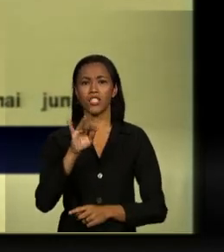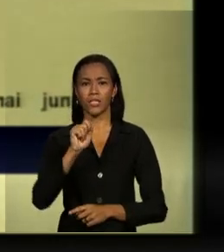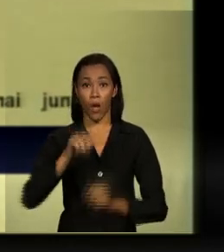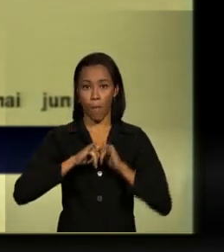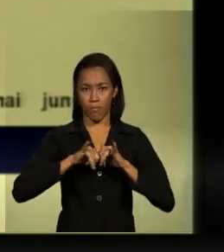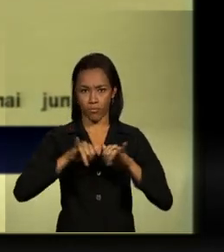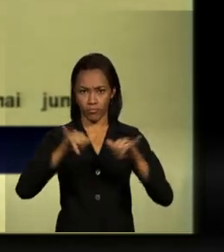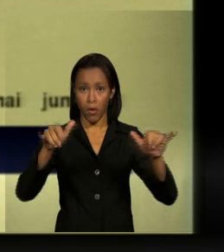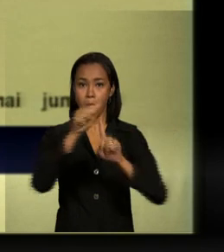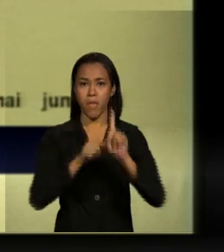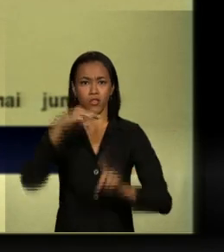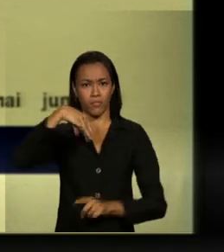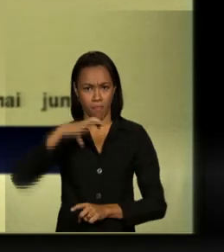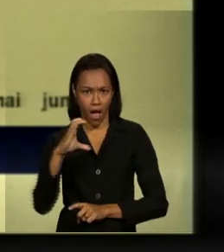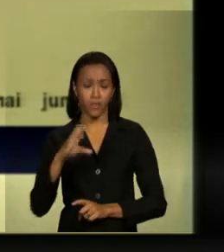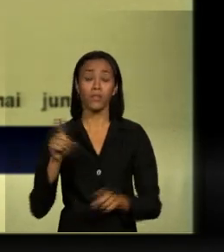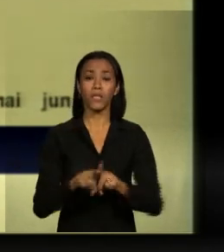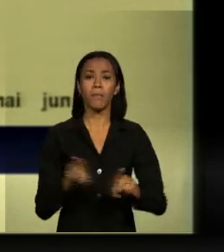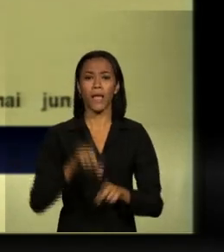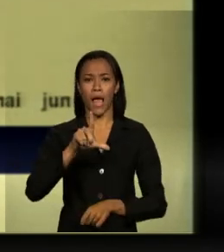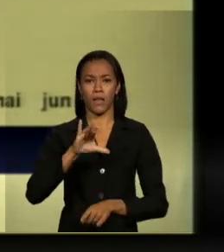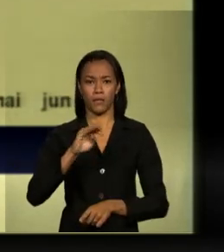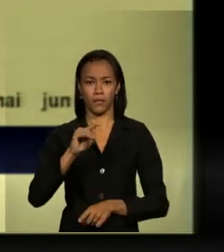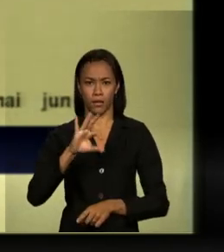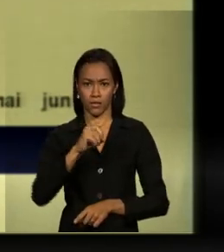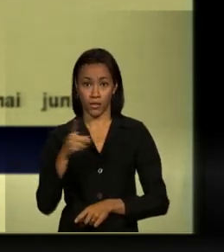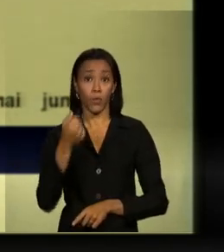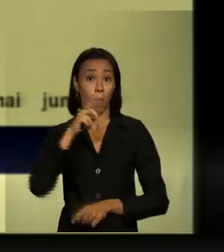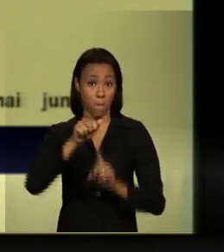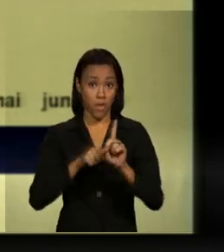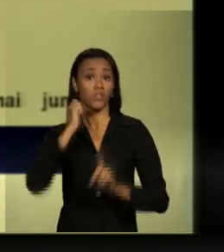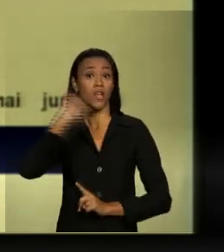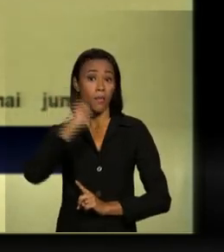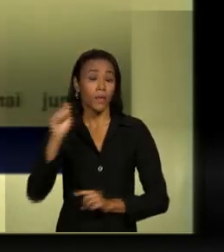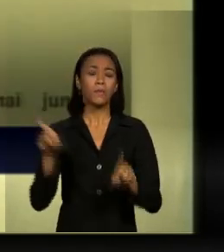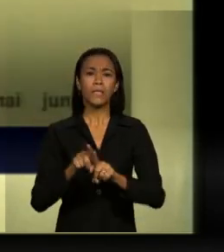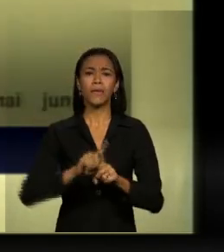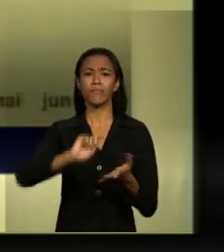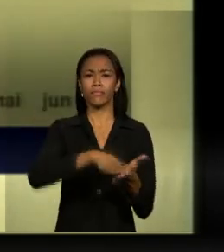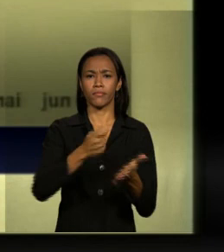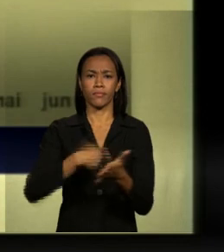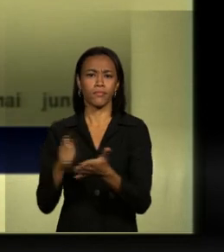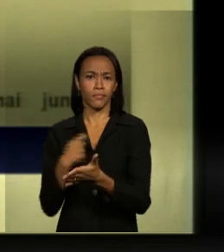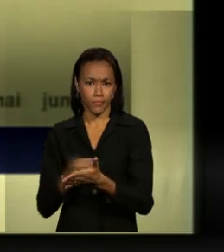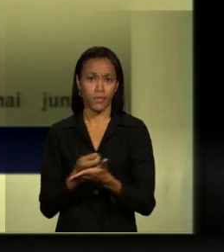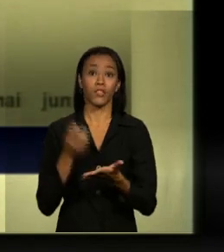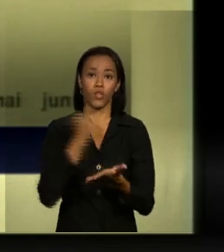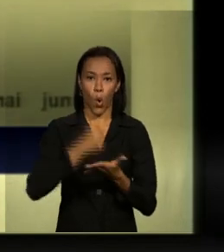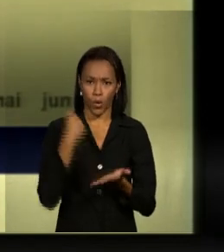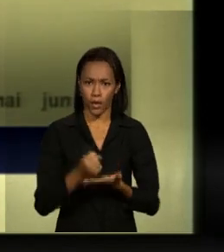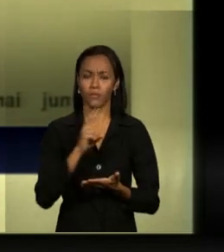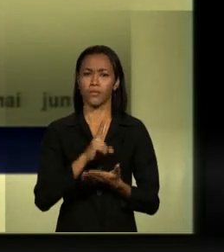editais em março e a licitação em abril e as assinaturas de